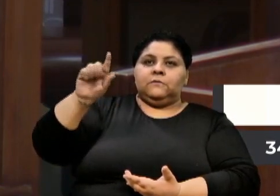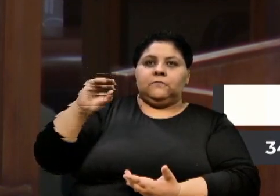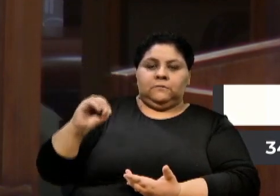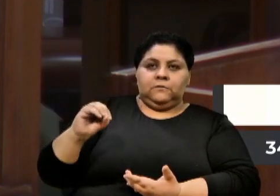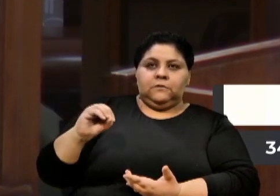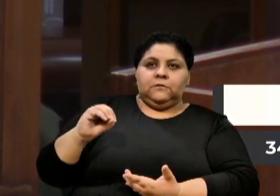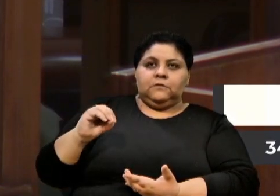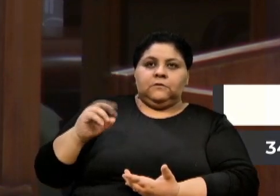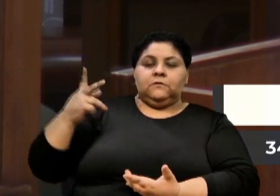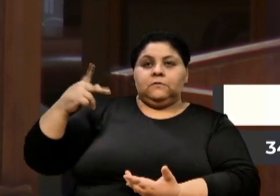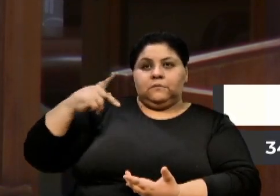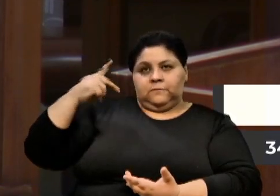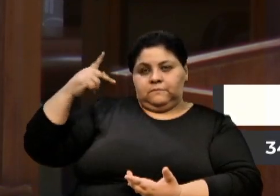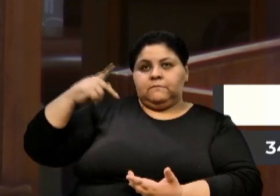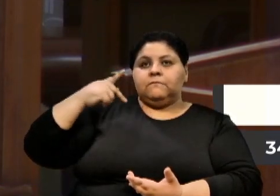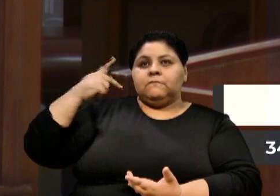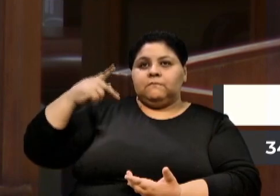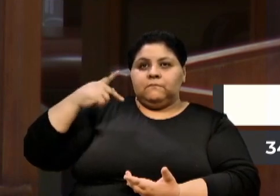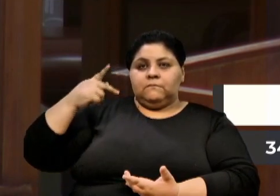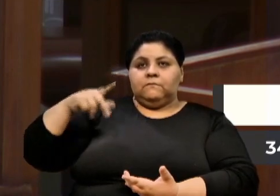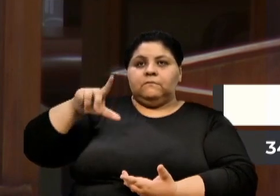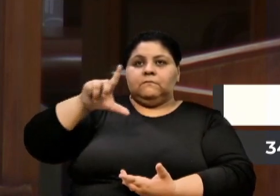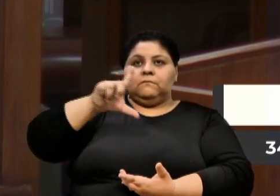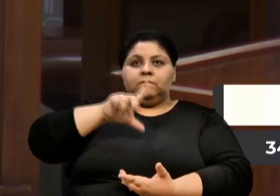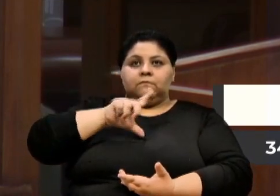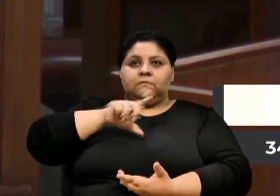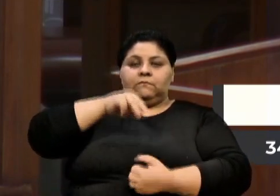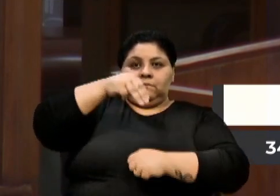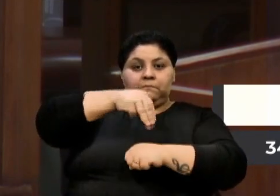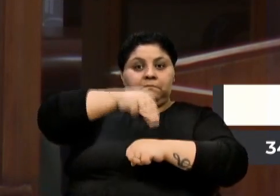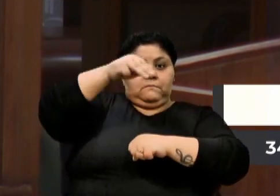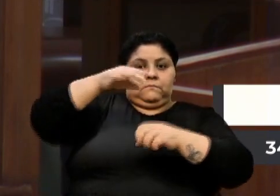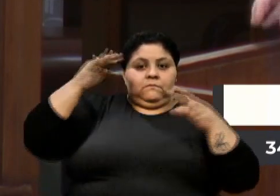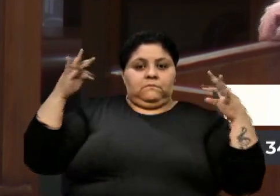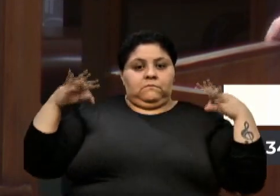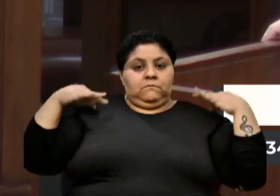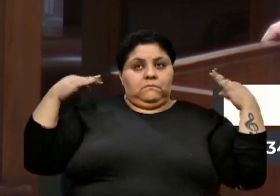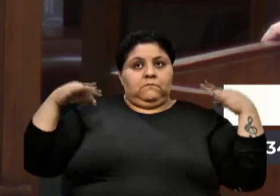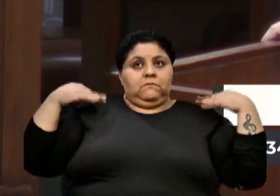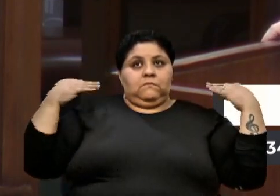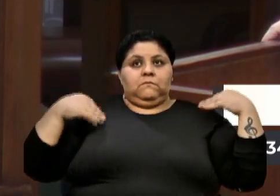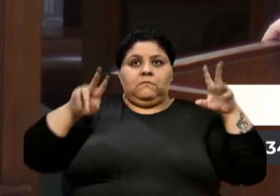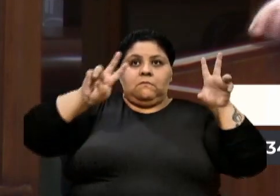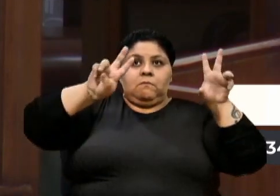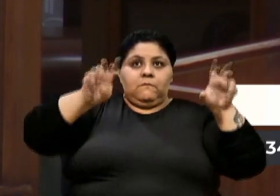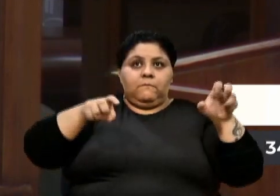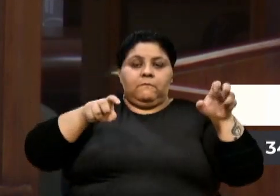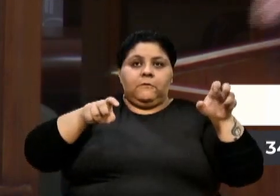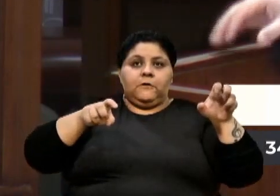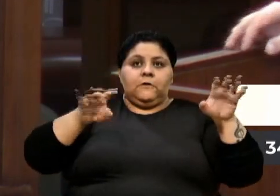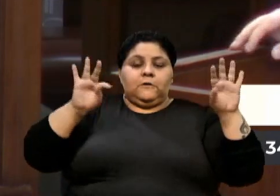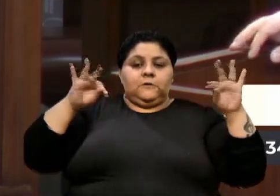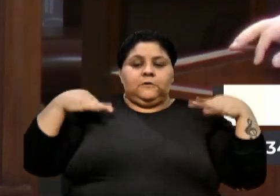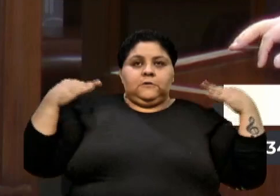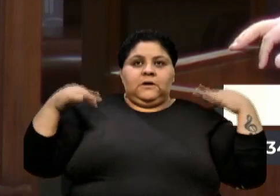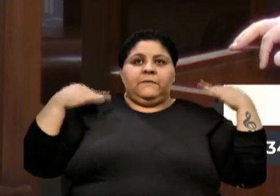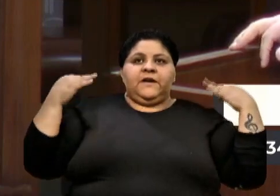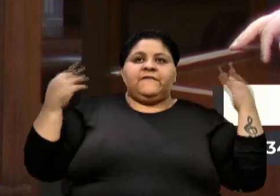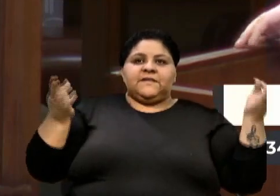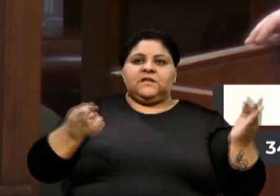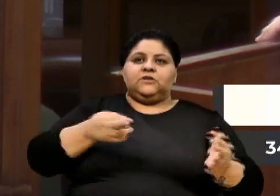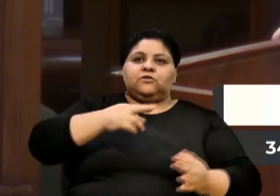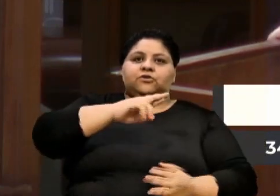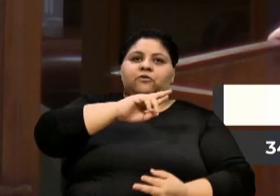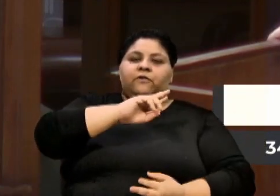O vereador Toigo tem, inclusive, a dissertação de mestrado dele em turismo, feita sobre turismo religioso, que pode ser utilizado pela cidade, pode